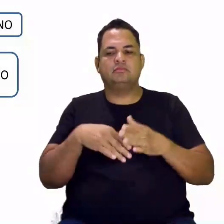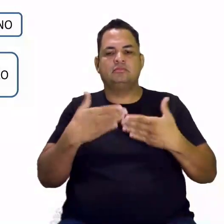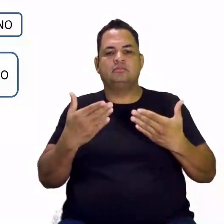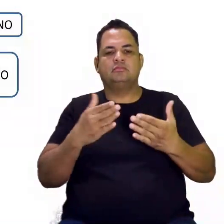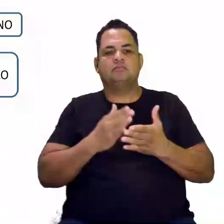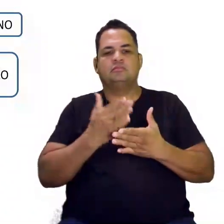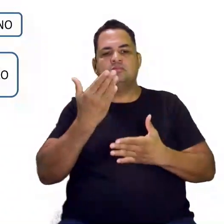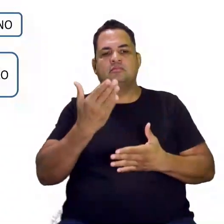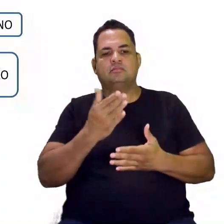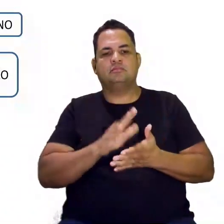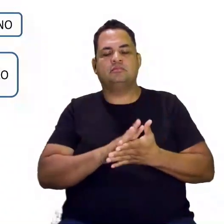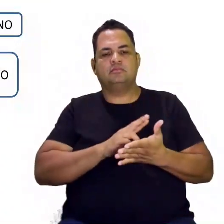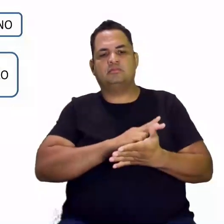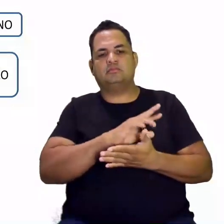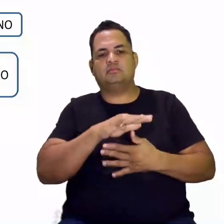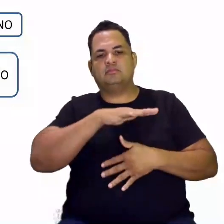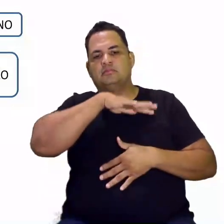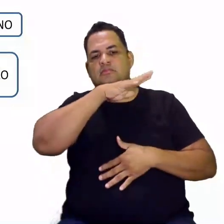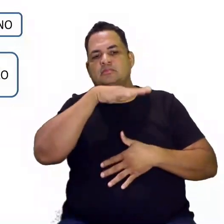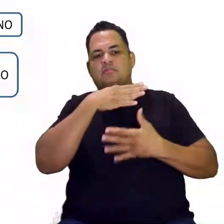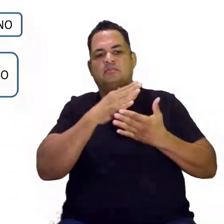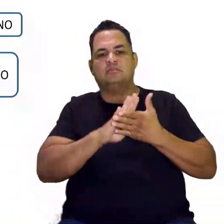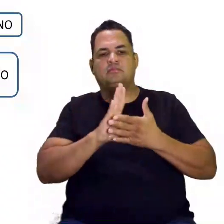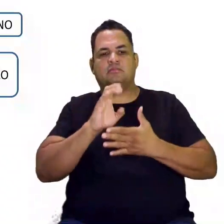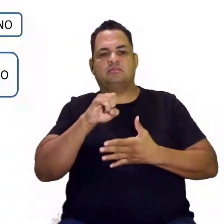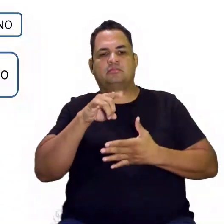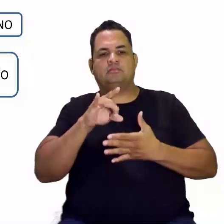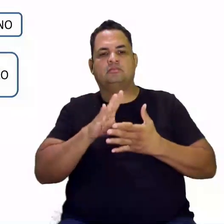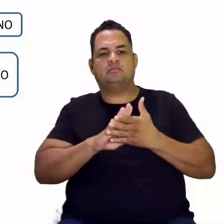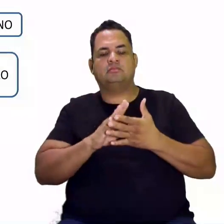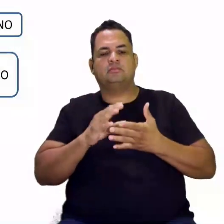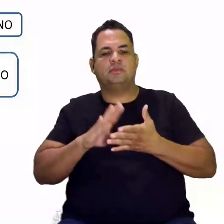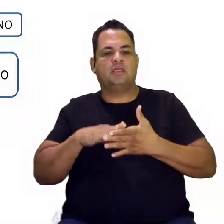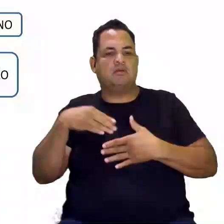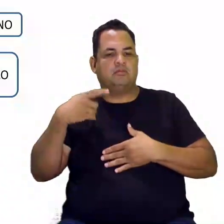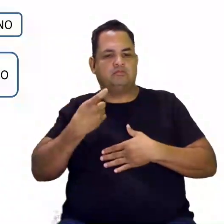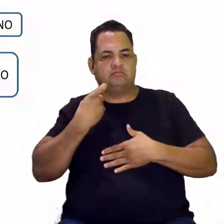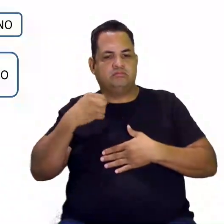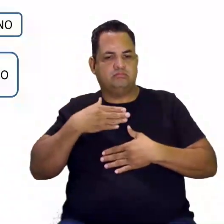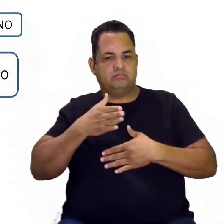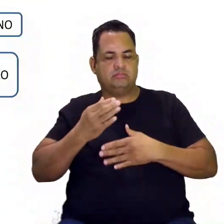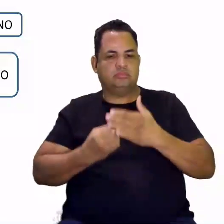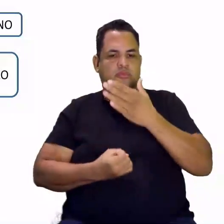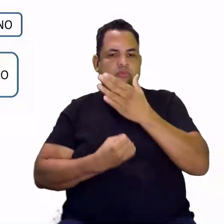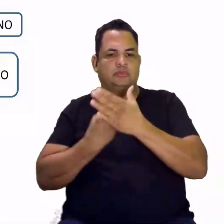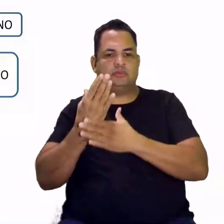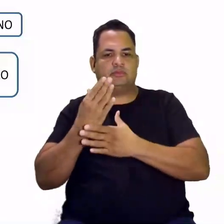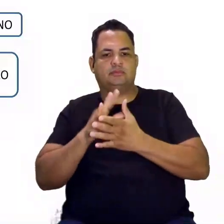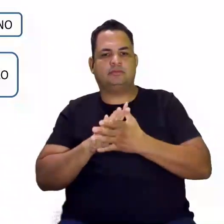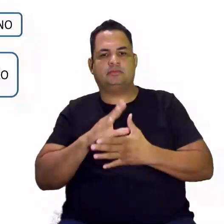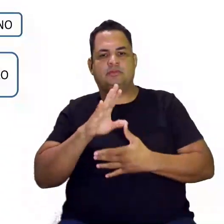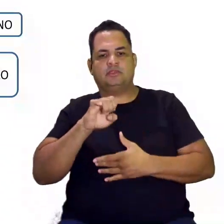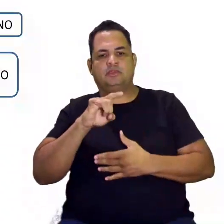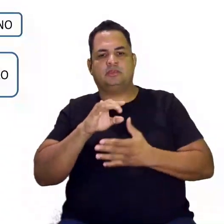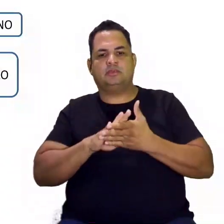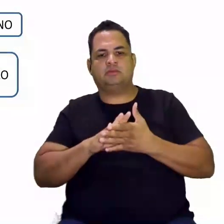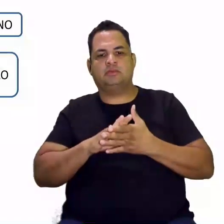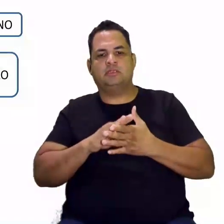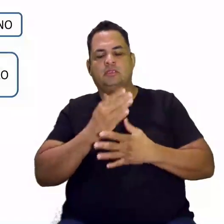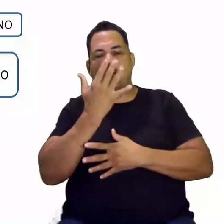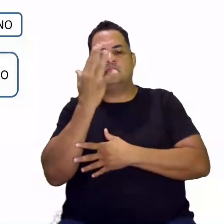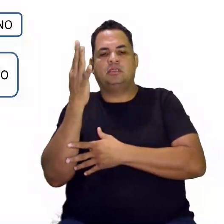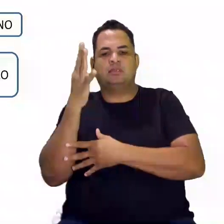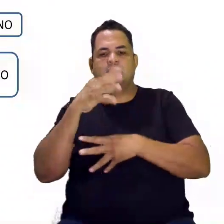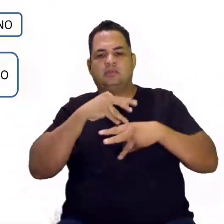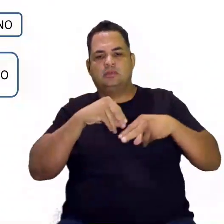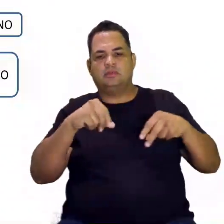no Cambriano, diversidade de animais, no Ordoviciano, a fundamentação dos peixes, o surgimento dos peixes, aí no Siluriano, as plantas